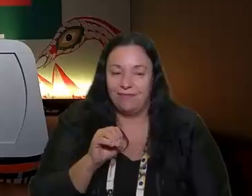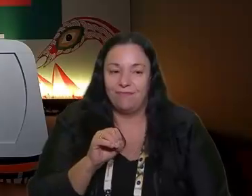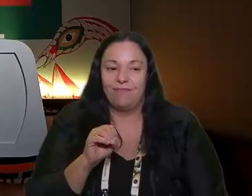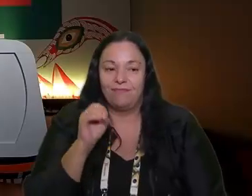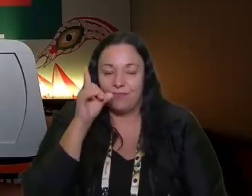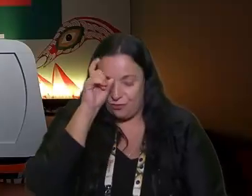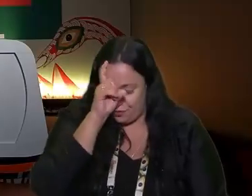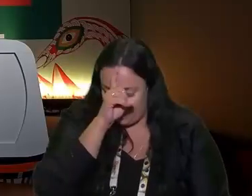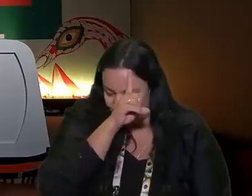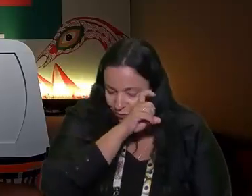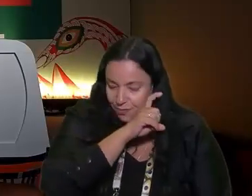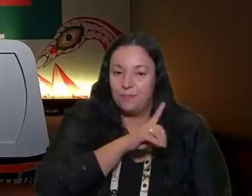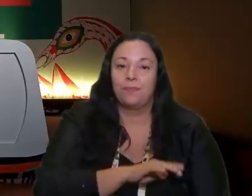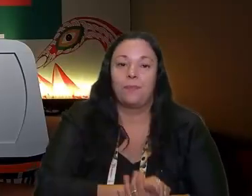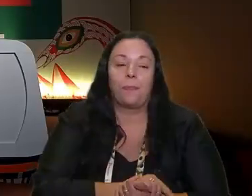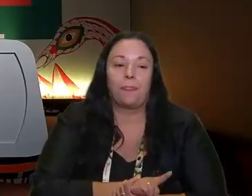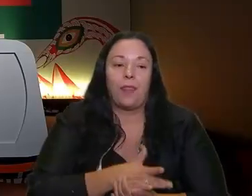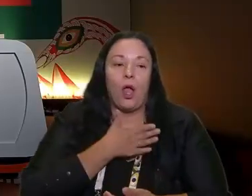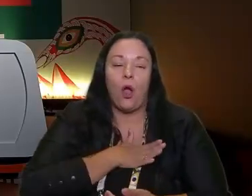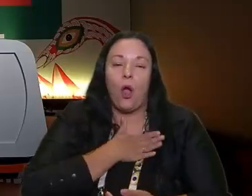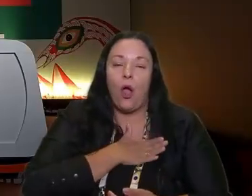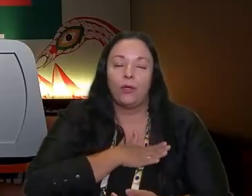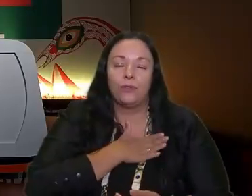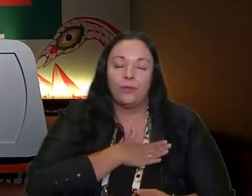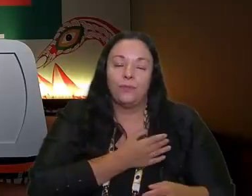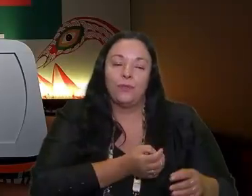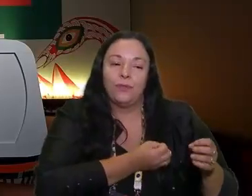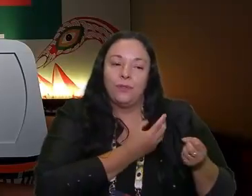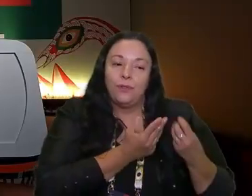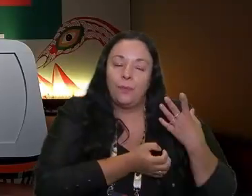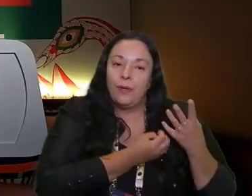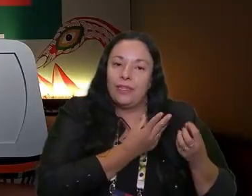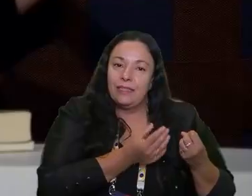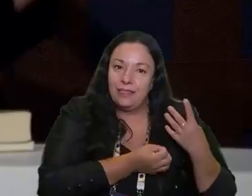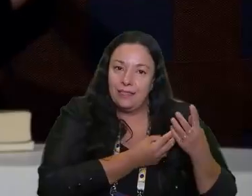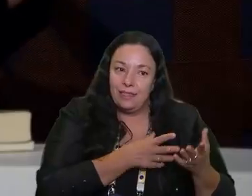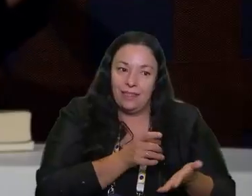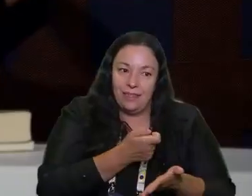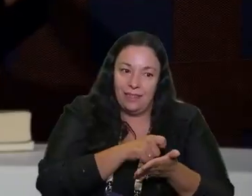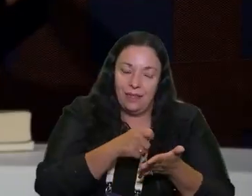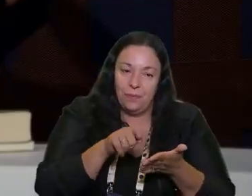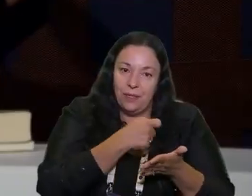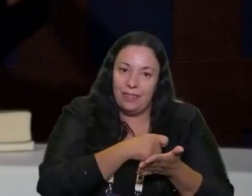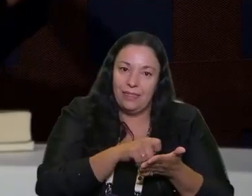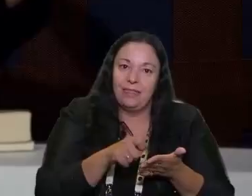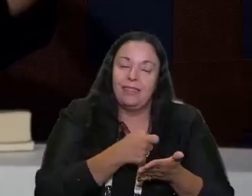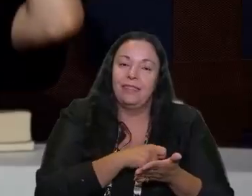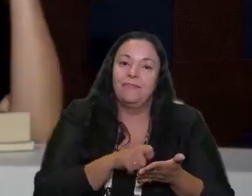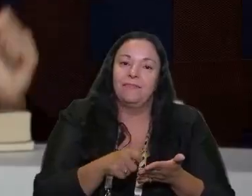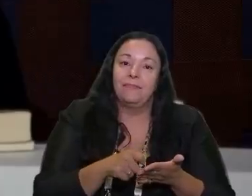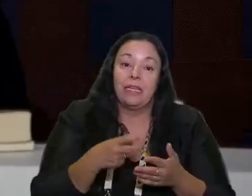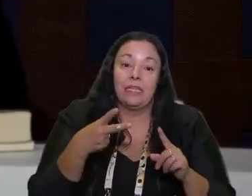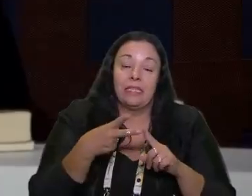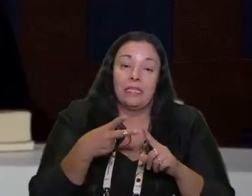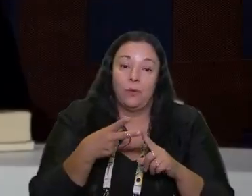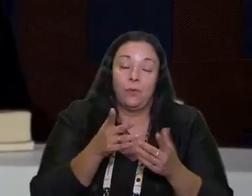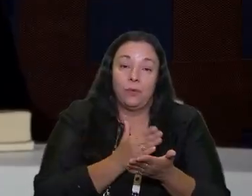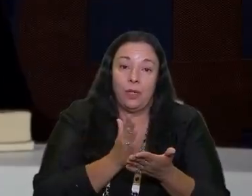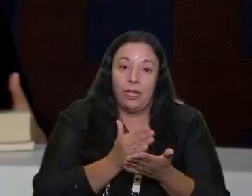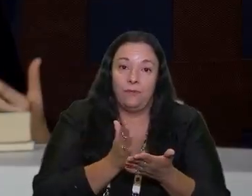Acho difícil. Eu gosto muito de poesia, eu estou tentando escrever um segundo